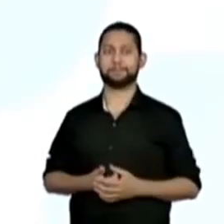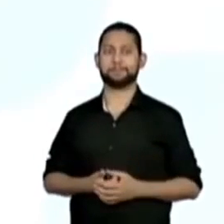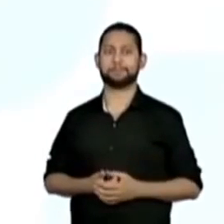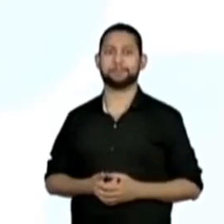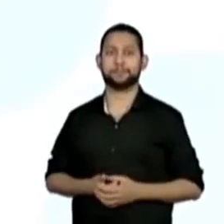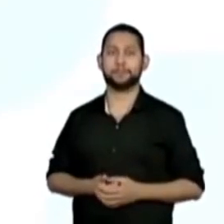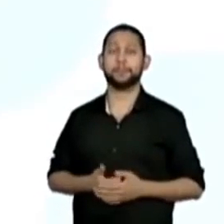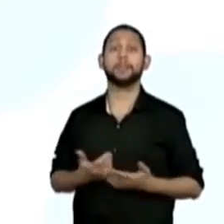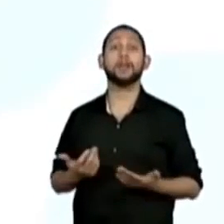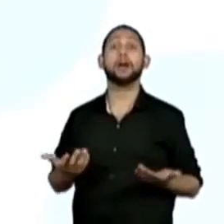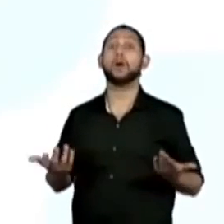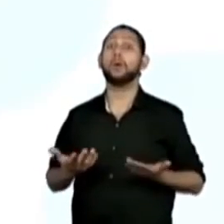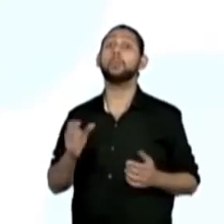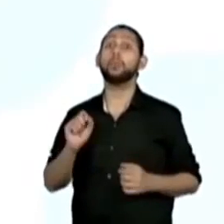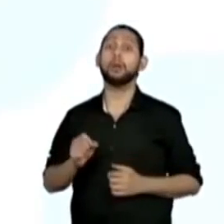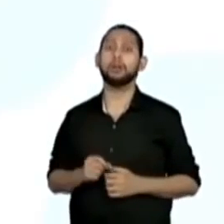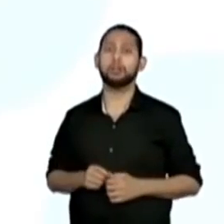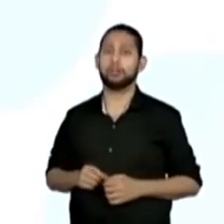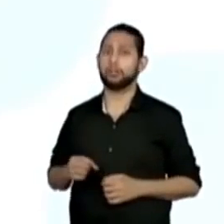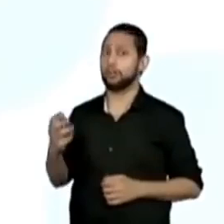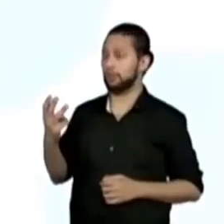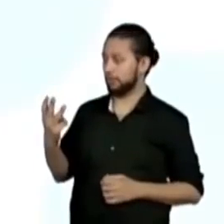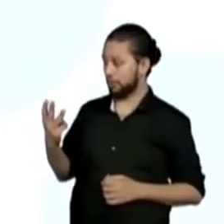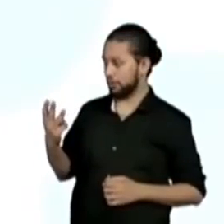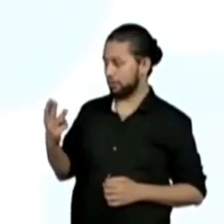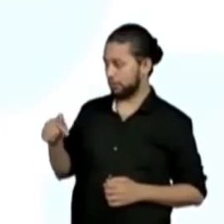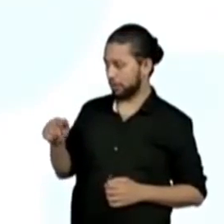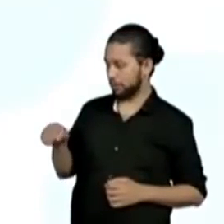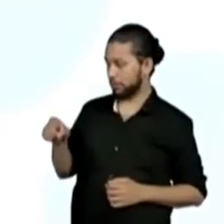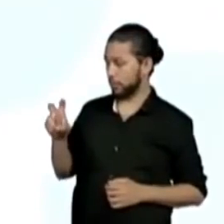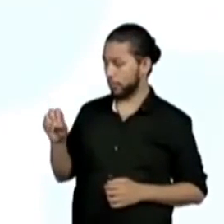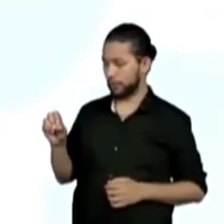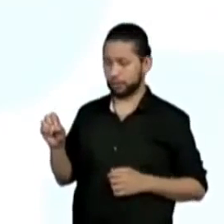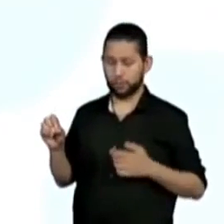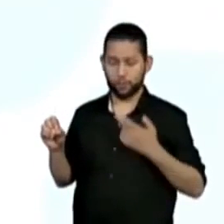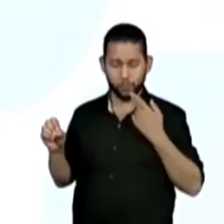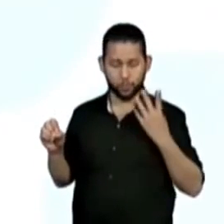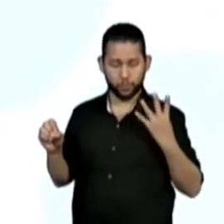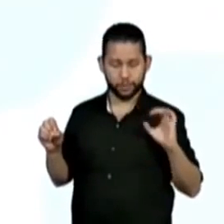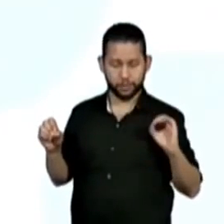210 mas eu preciso devolver esses 2,50